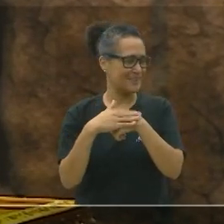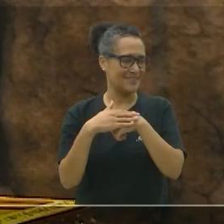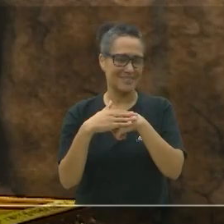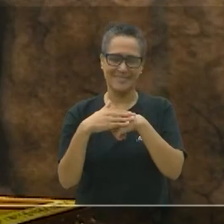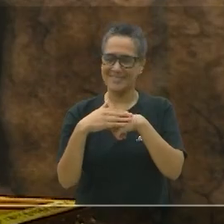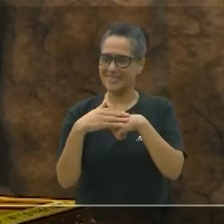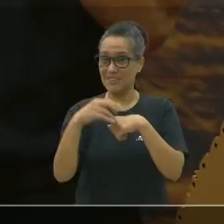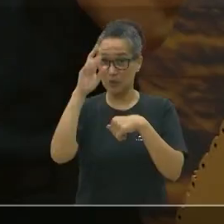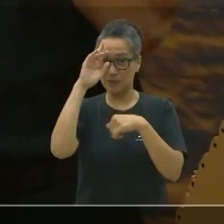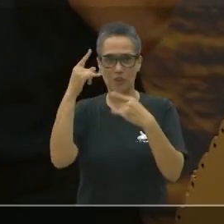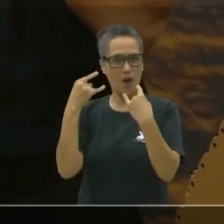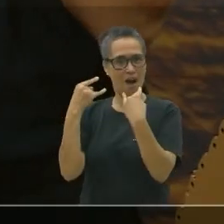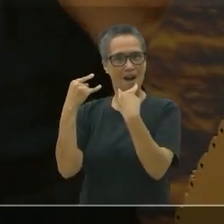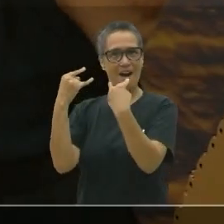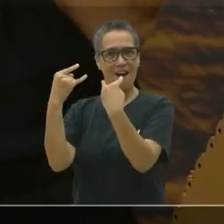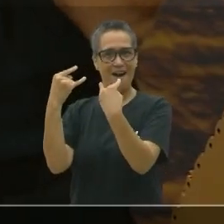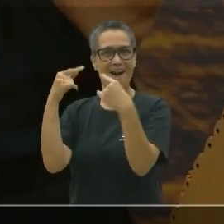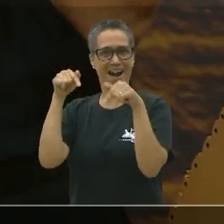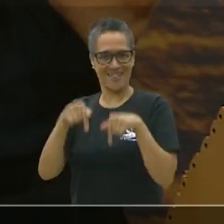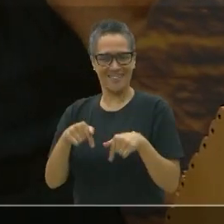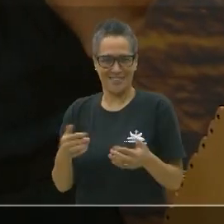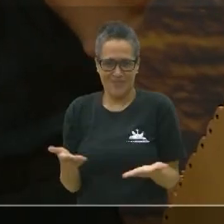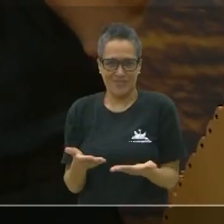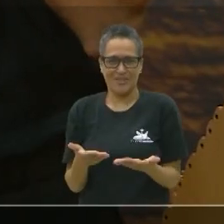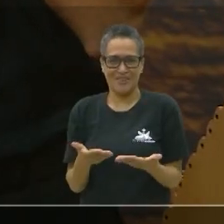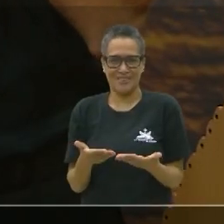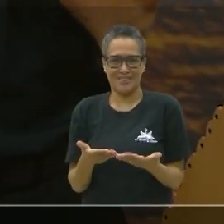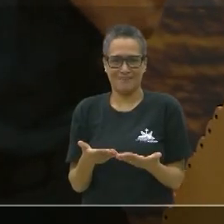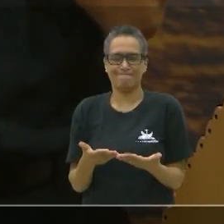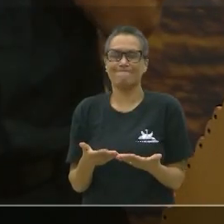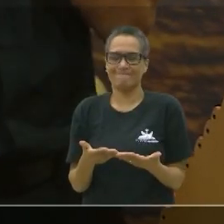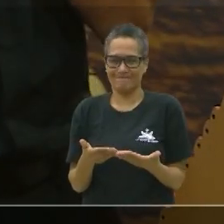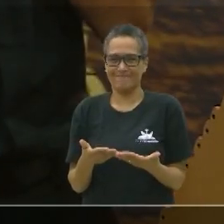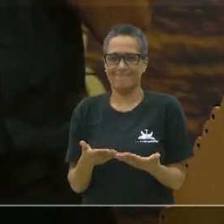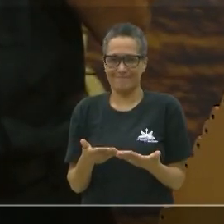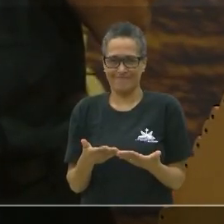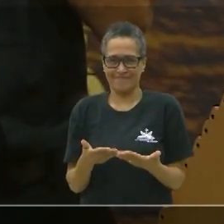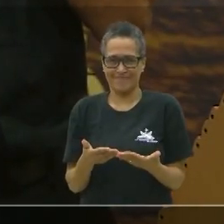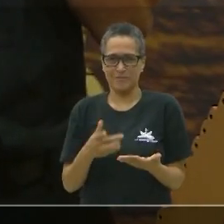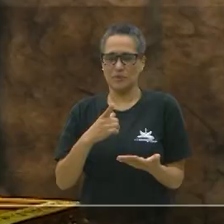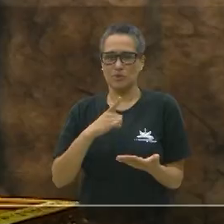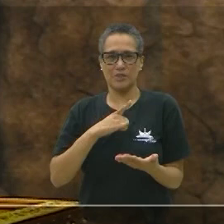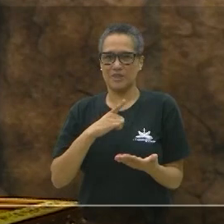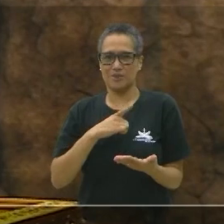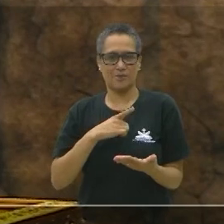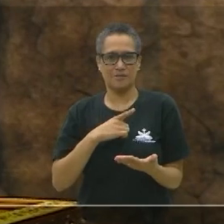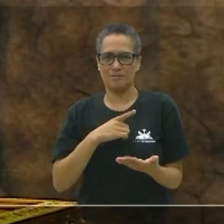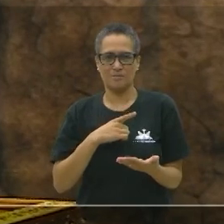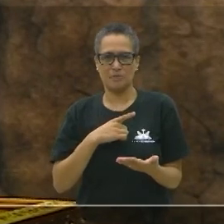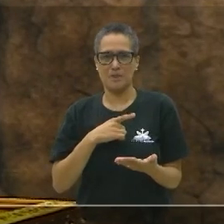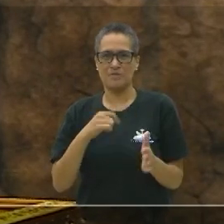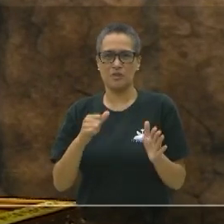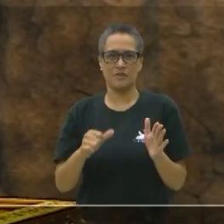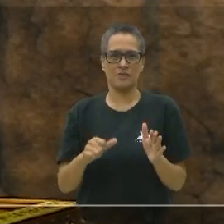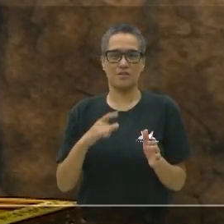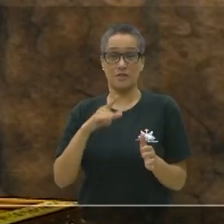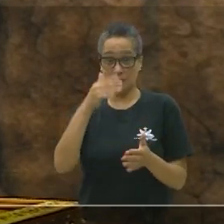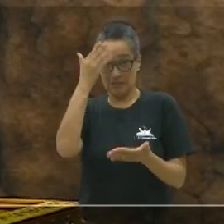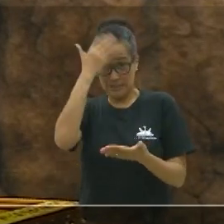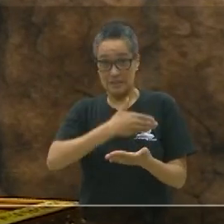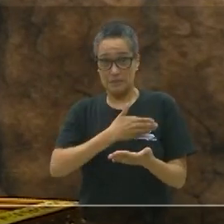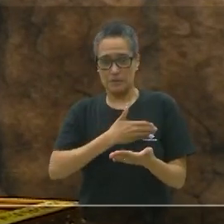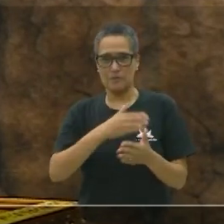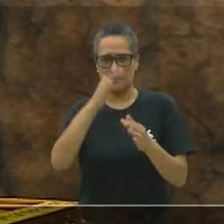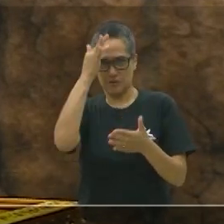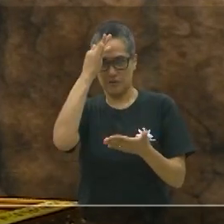aqui. Essa é a hora que você entrega de todo o seu coração. Porque você provou ter fé, minha filha e meu